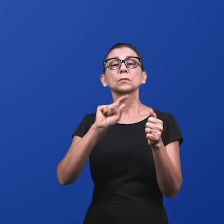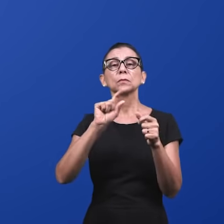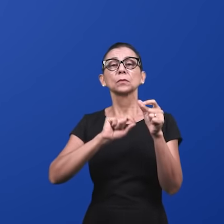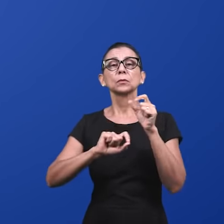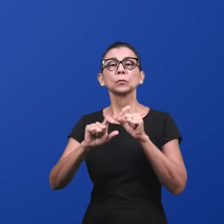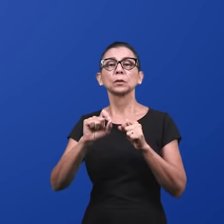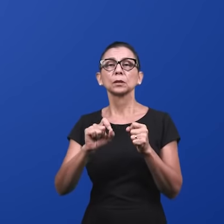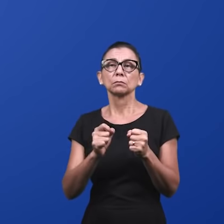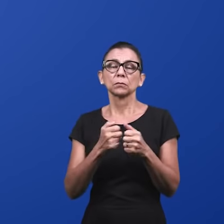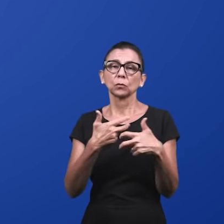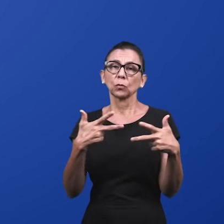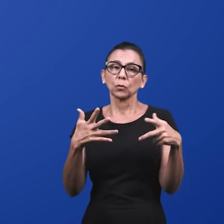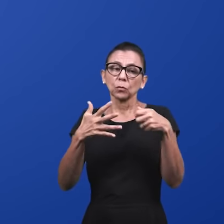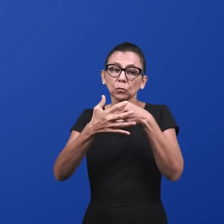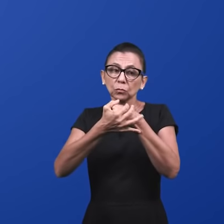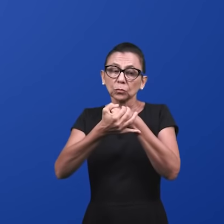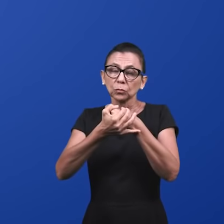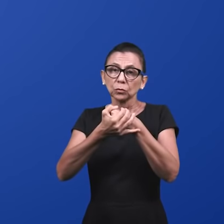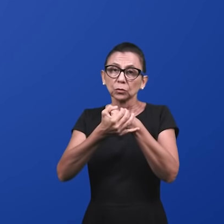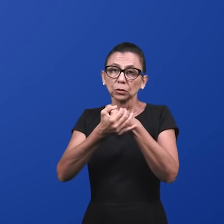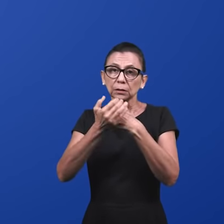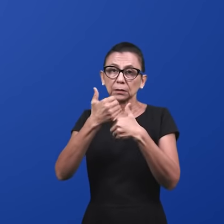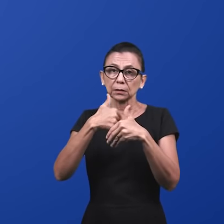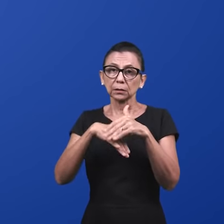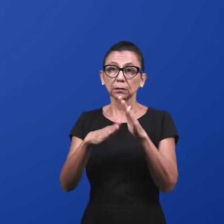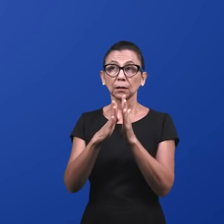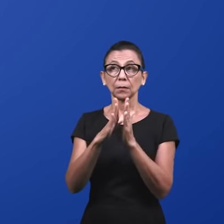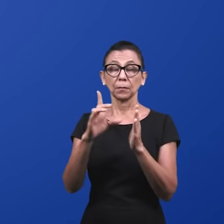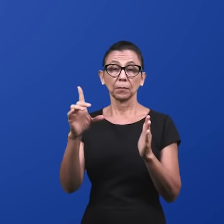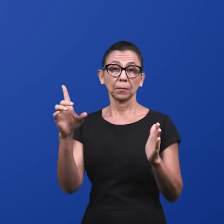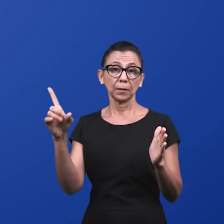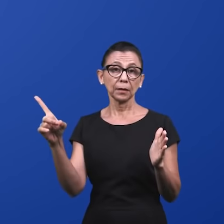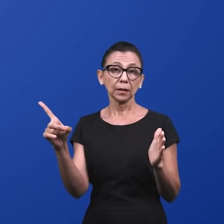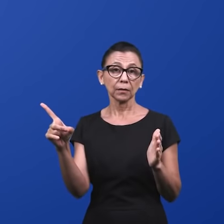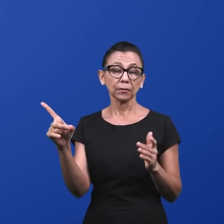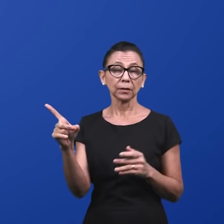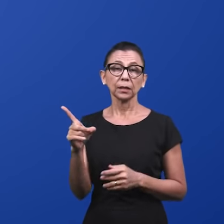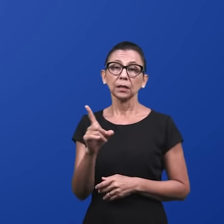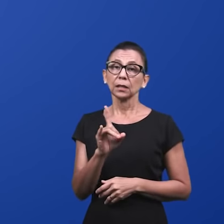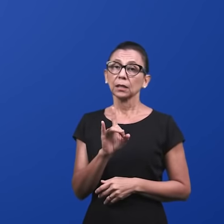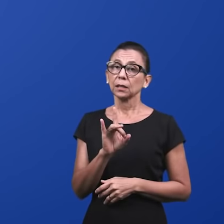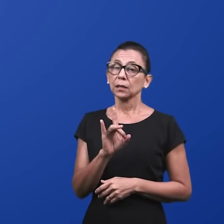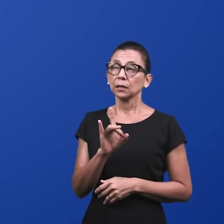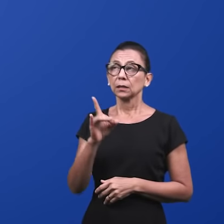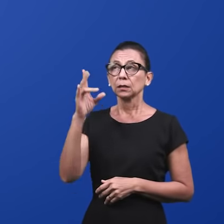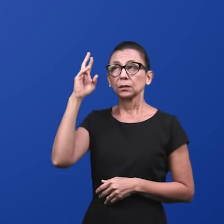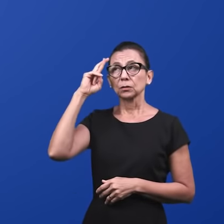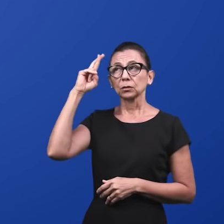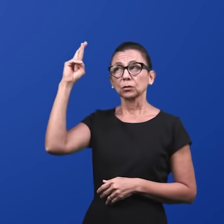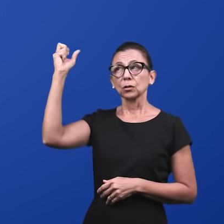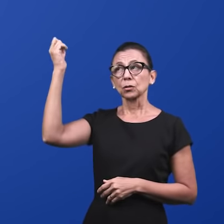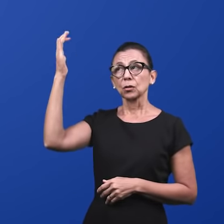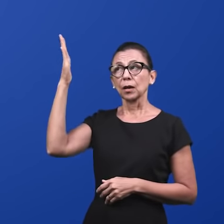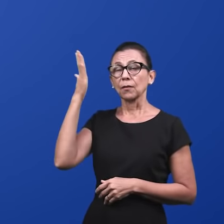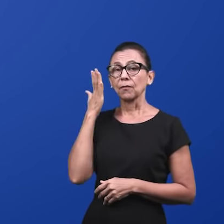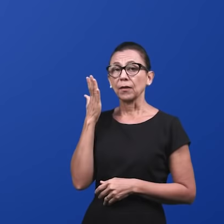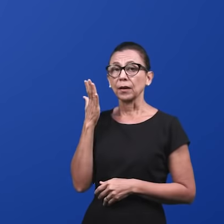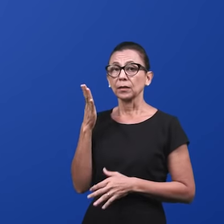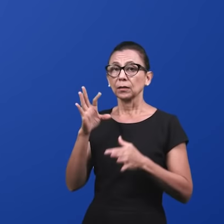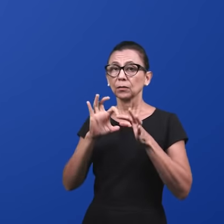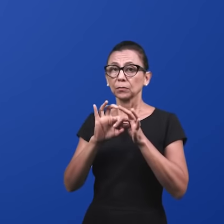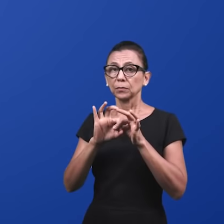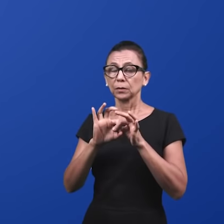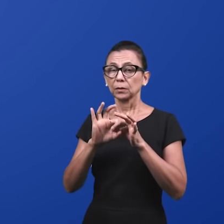as coisas que estão ocultas na palavra do Senhor, que só são reveladas a nós através da comunhão com o Espírito Santo.